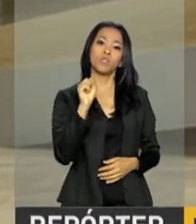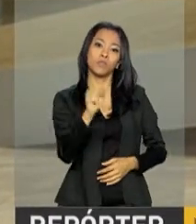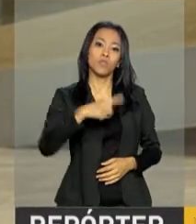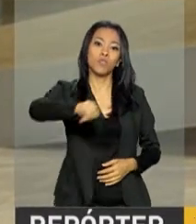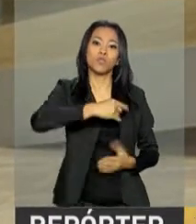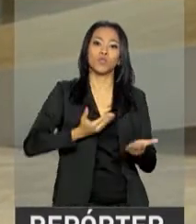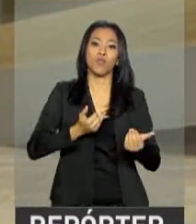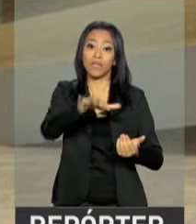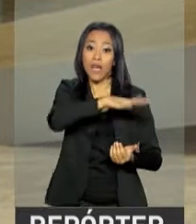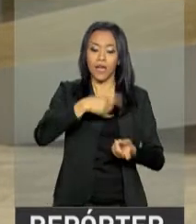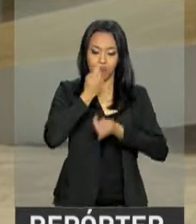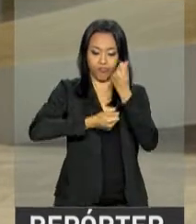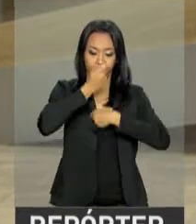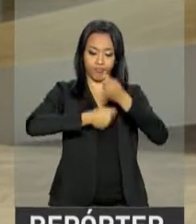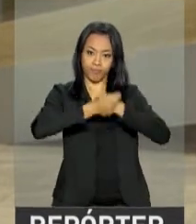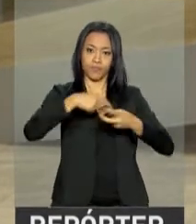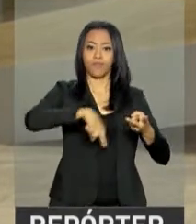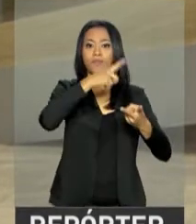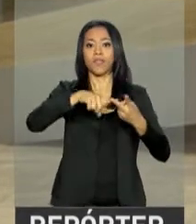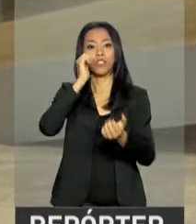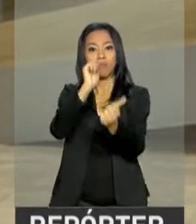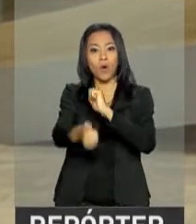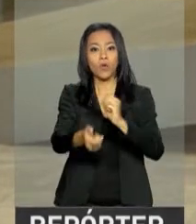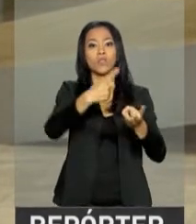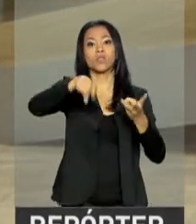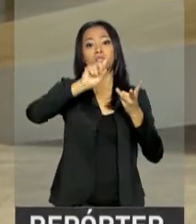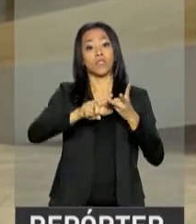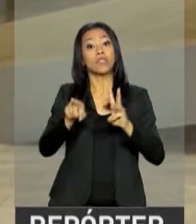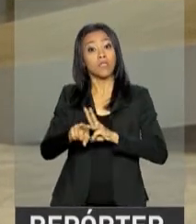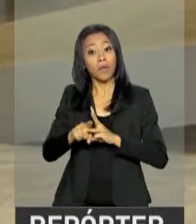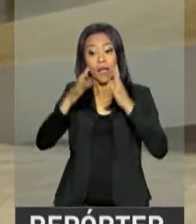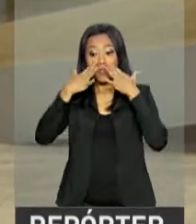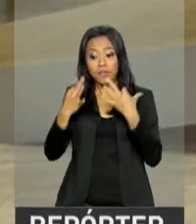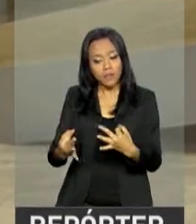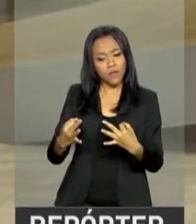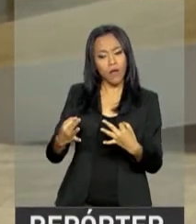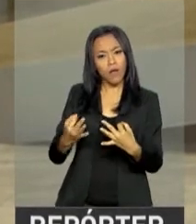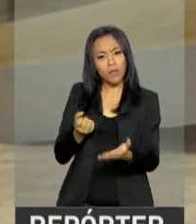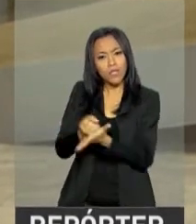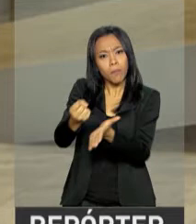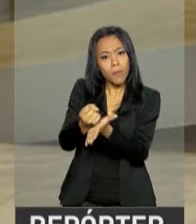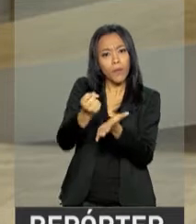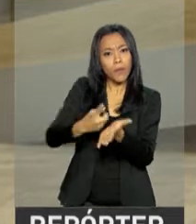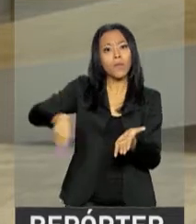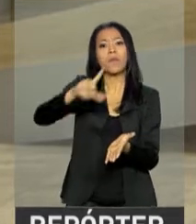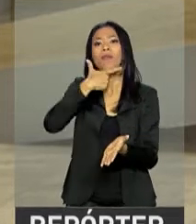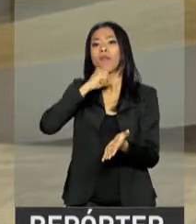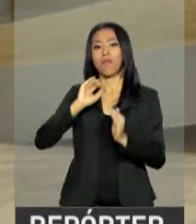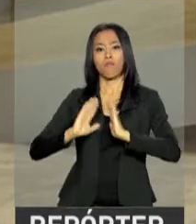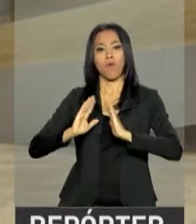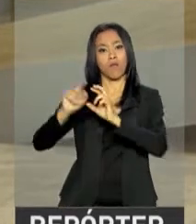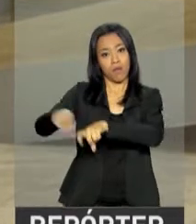empreendedorismo programas de esporte e diagnósticos focados na atenção e assistência aos jovens rurais e